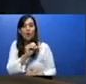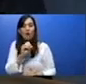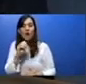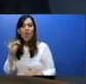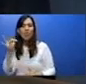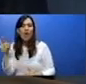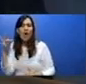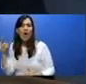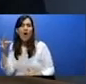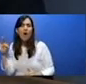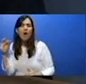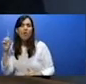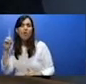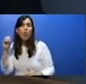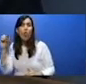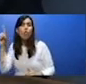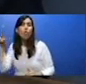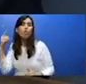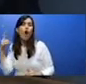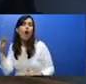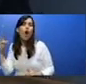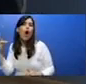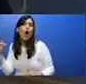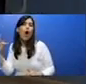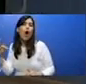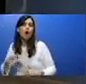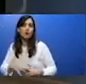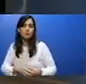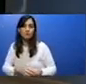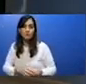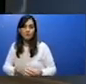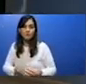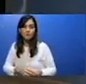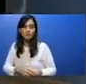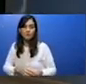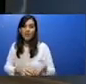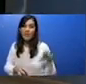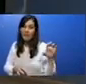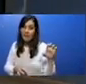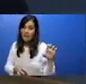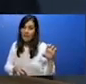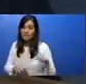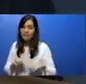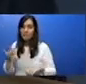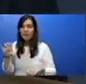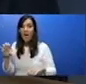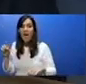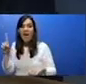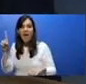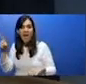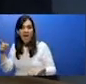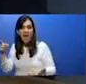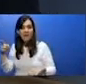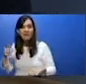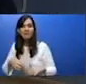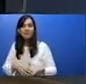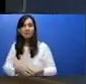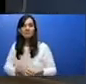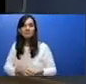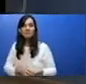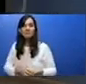fiquei com dó do cachorrinho, ele estava com fome. E é. Tem